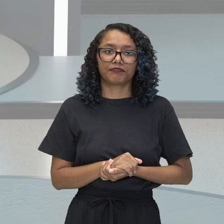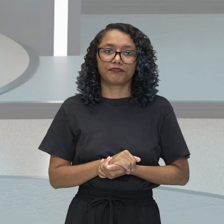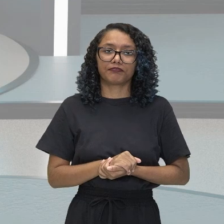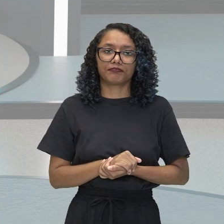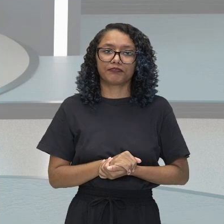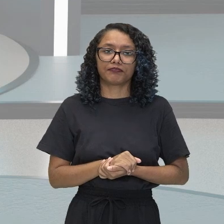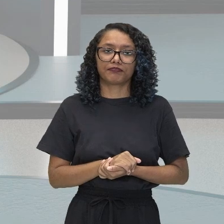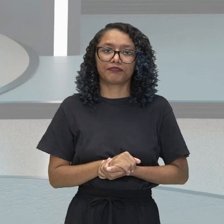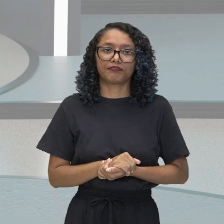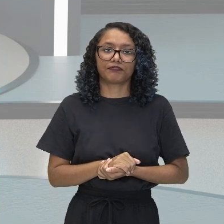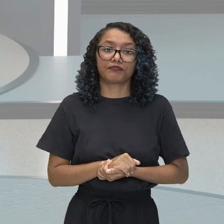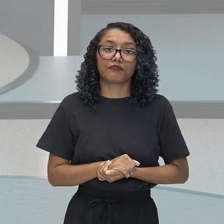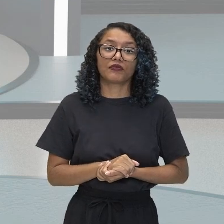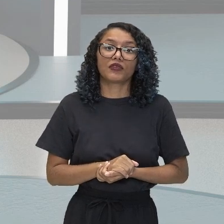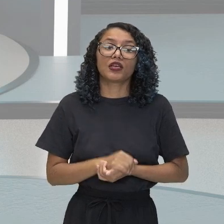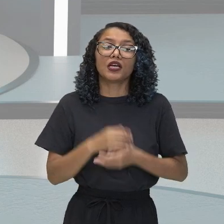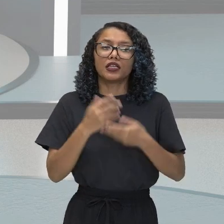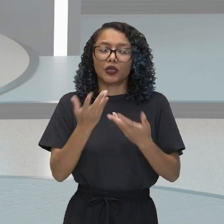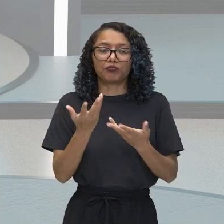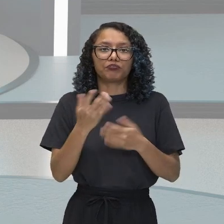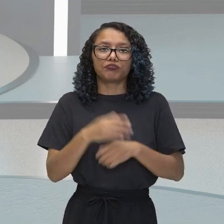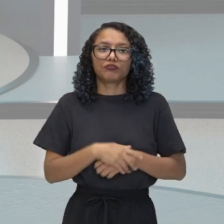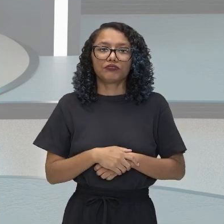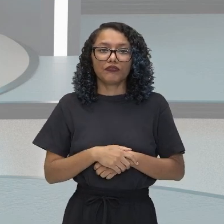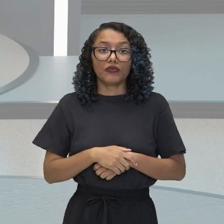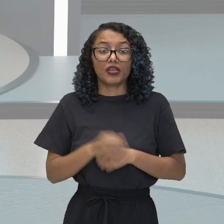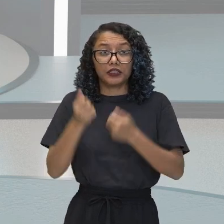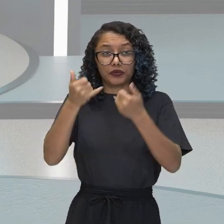do movimento, da dança, é